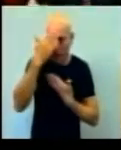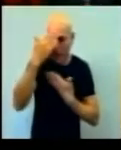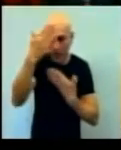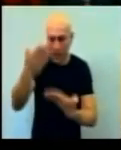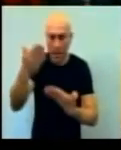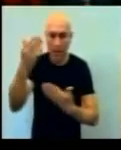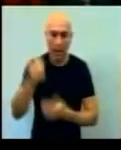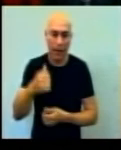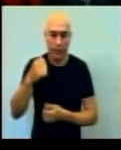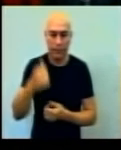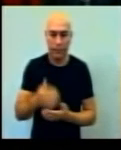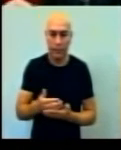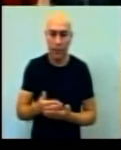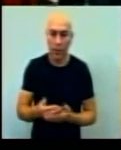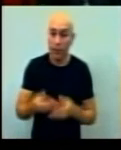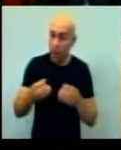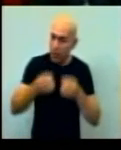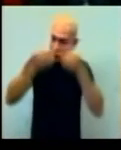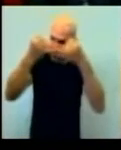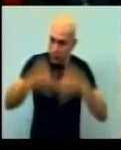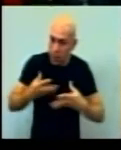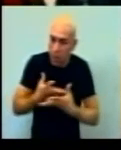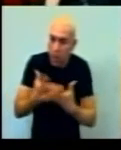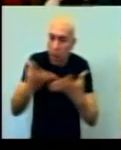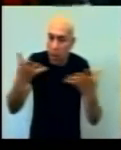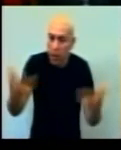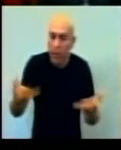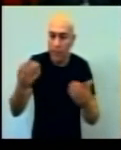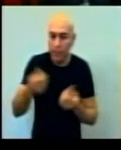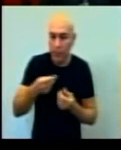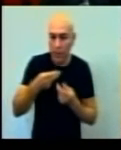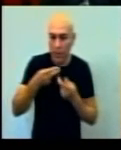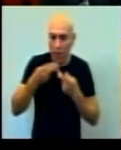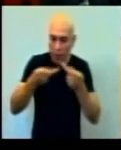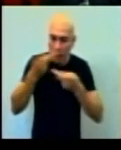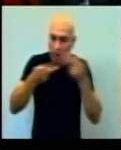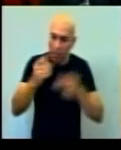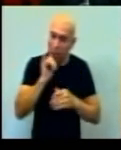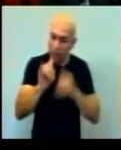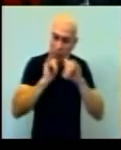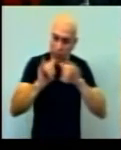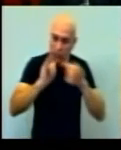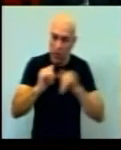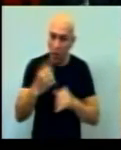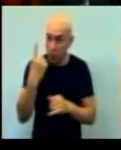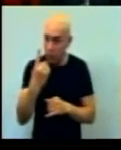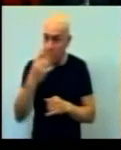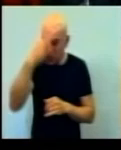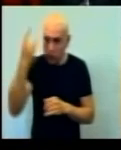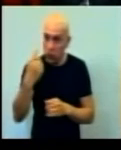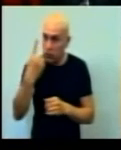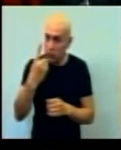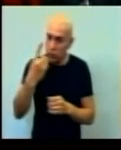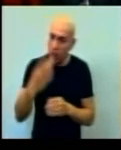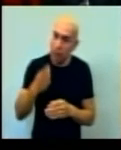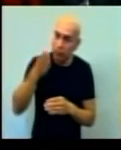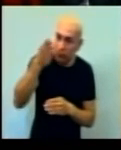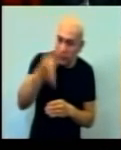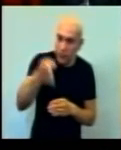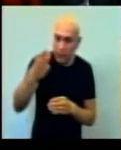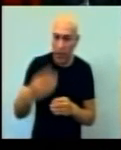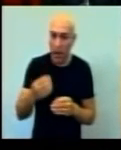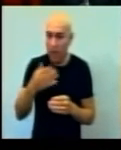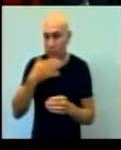Obrigado, Miriam, pelos esclarecimentos. Fica aí importante recado de fazer a compra sempre uma pessoa só da família é mais do